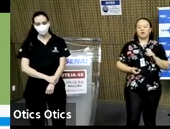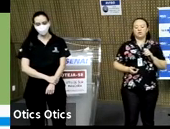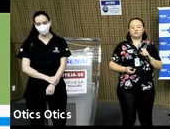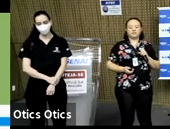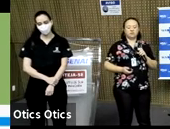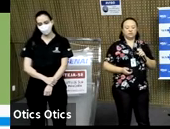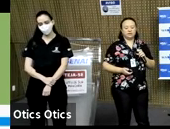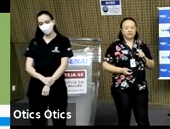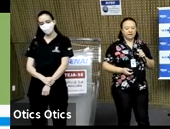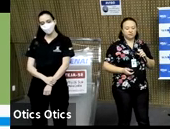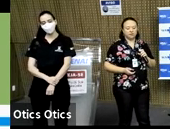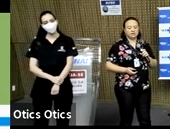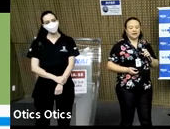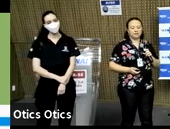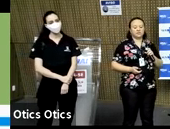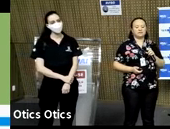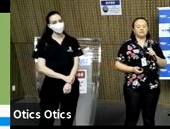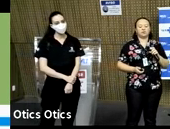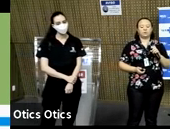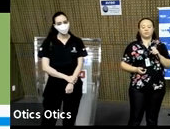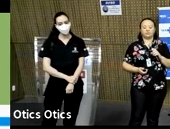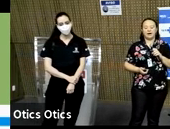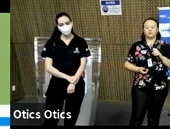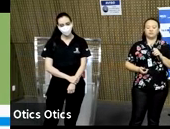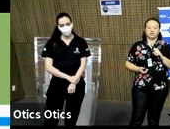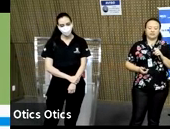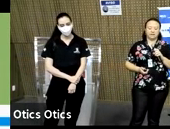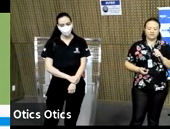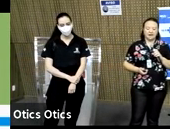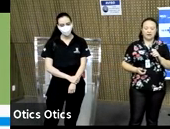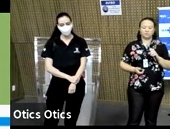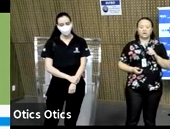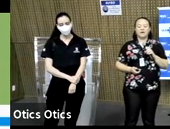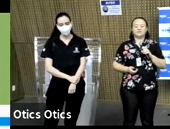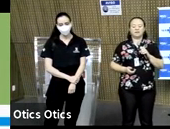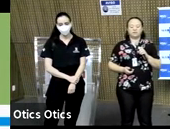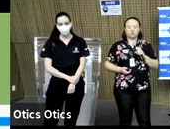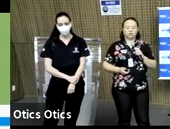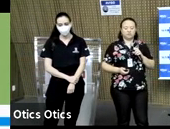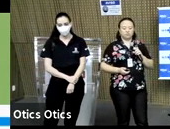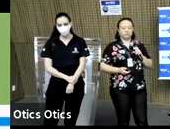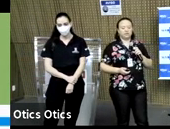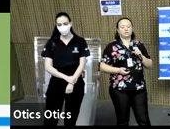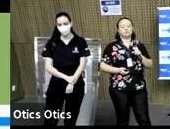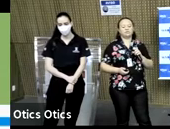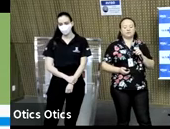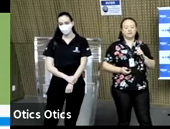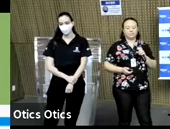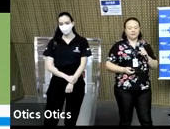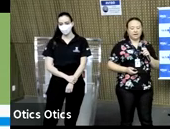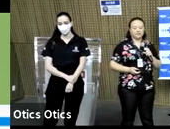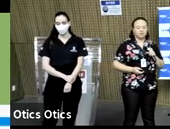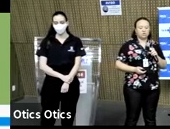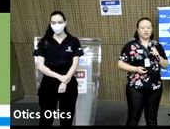semestre, 993 solicitados, 708 aprovados, 33 negados, 122 devolvidos,